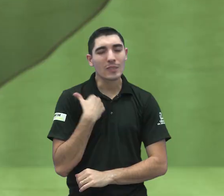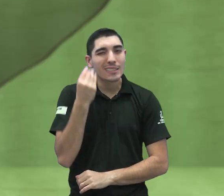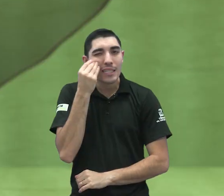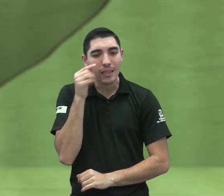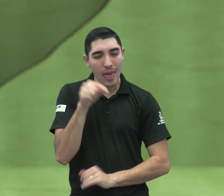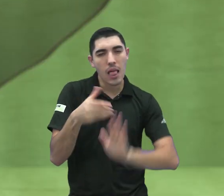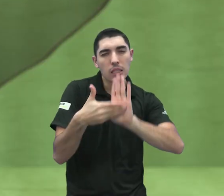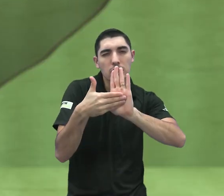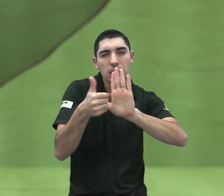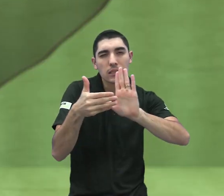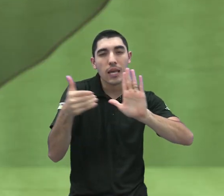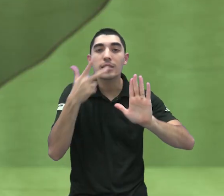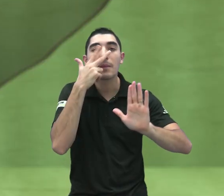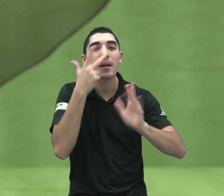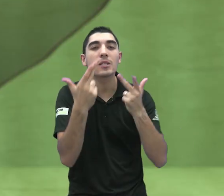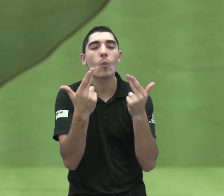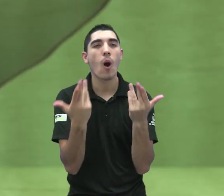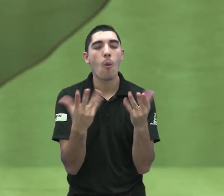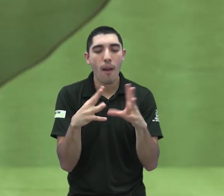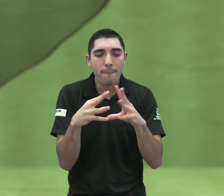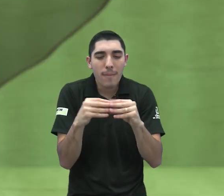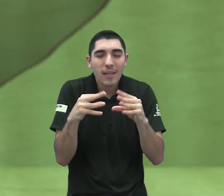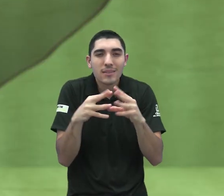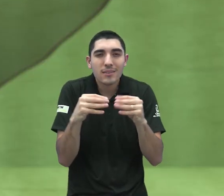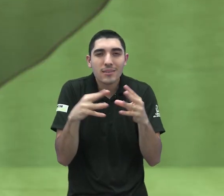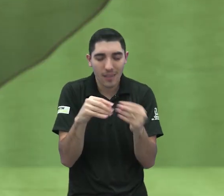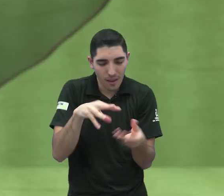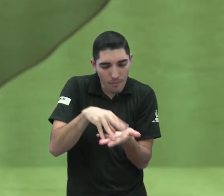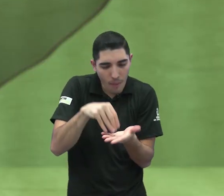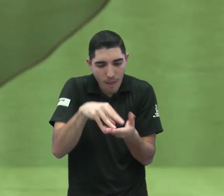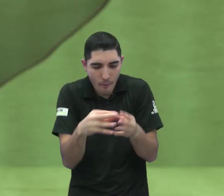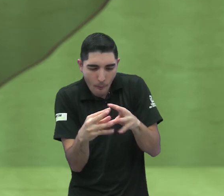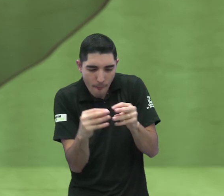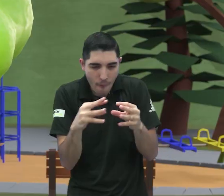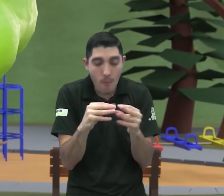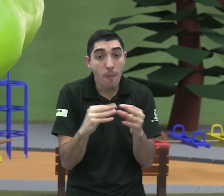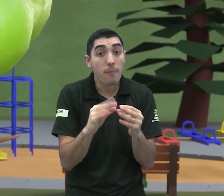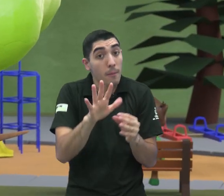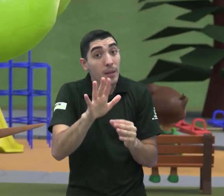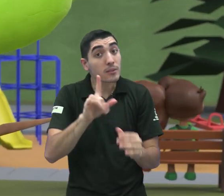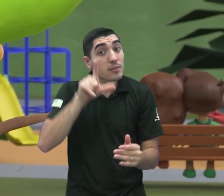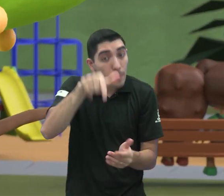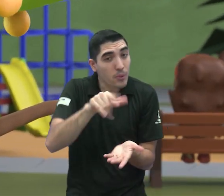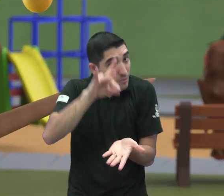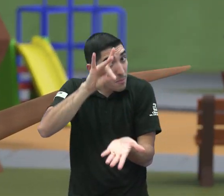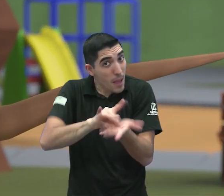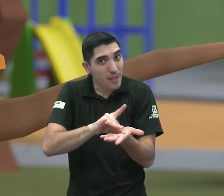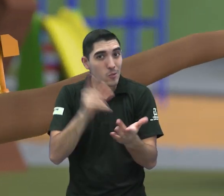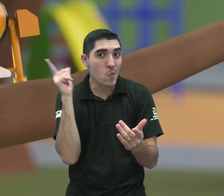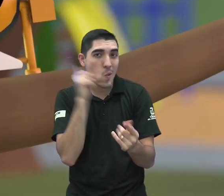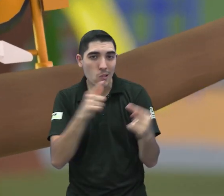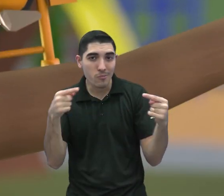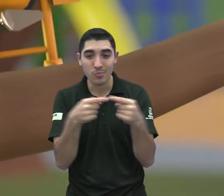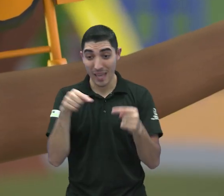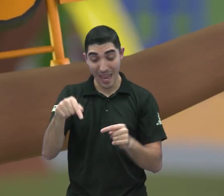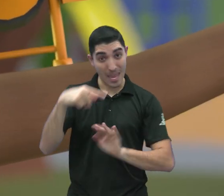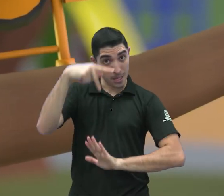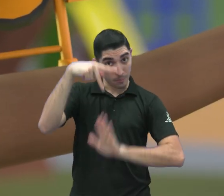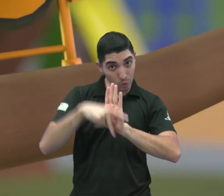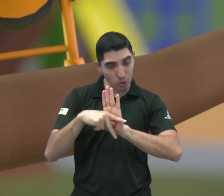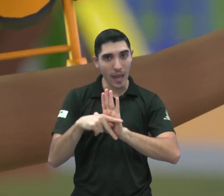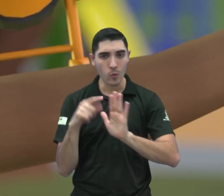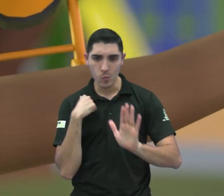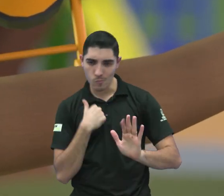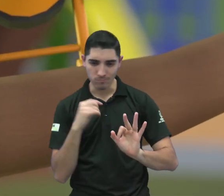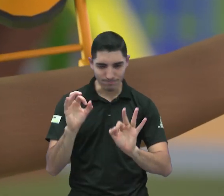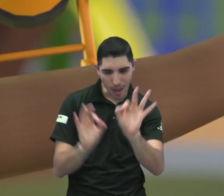tenta parecer massinha, tenta parecer bonequinhos mesmo. E no final das contas é como se fosse mesmo, sabe? Dentro do programa